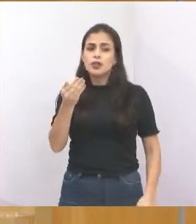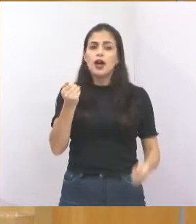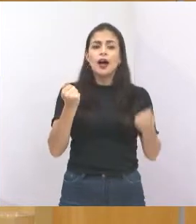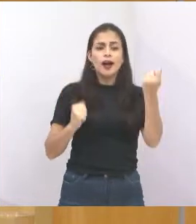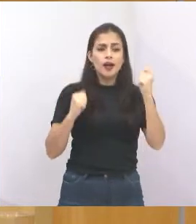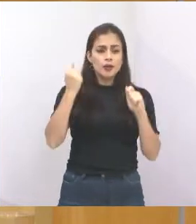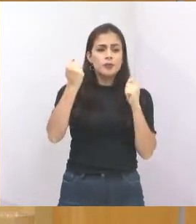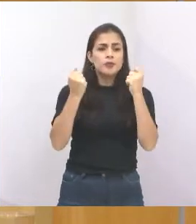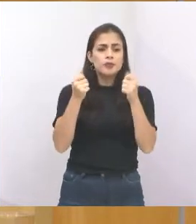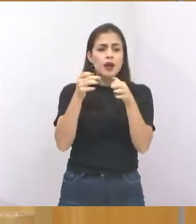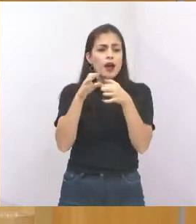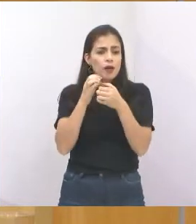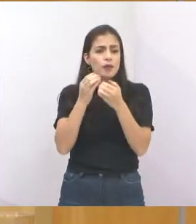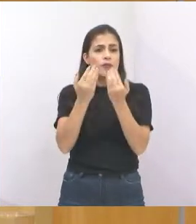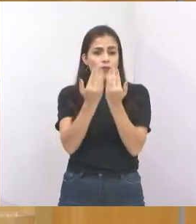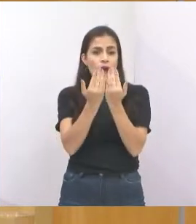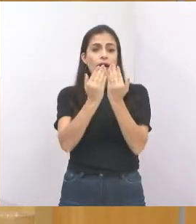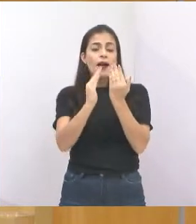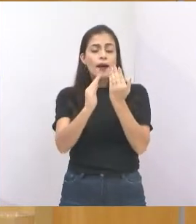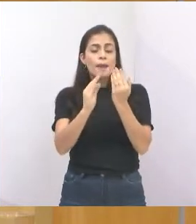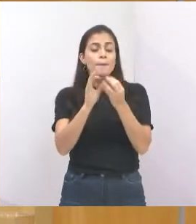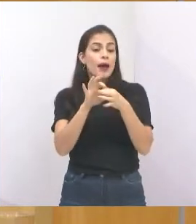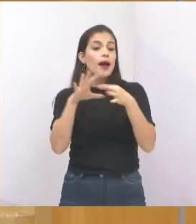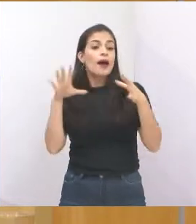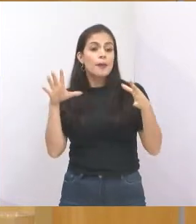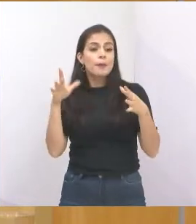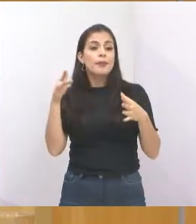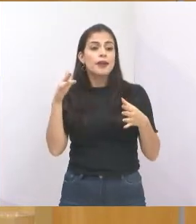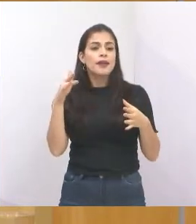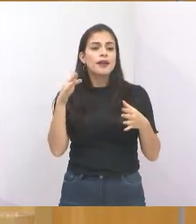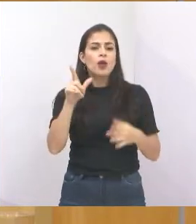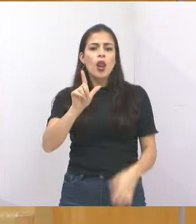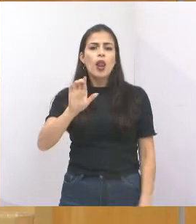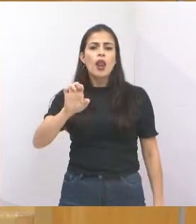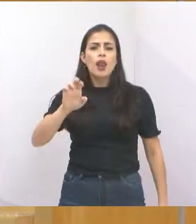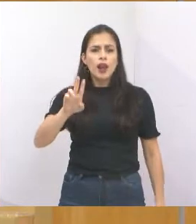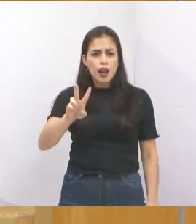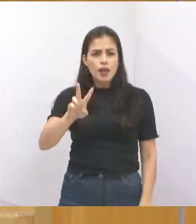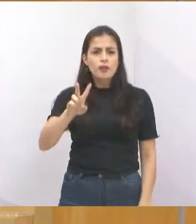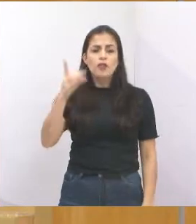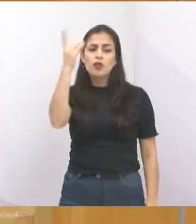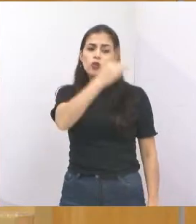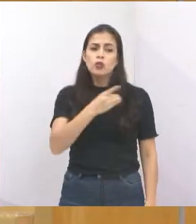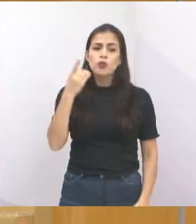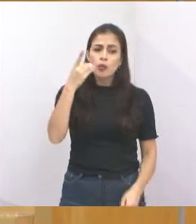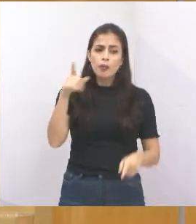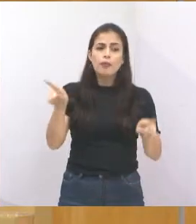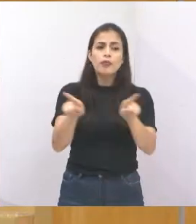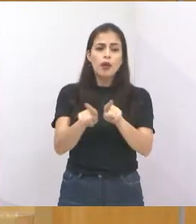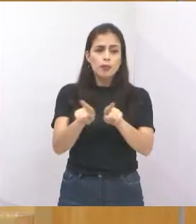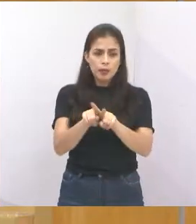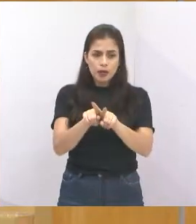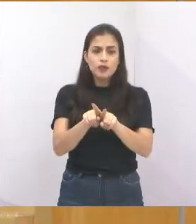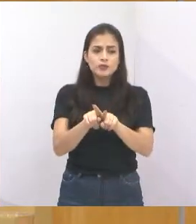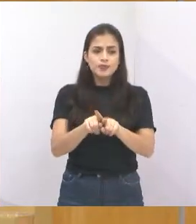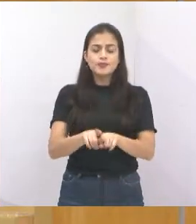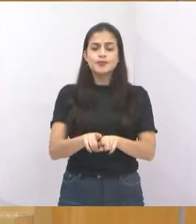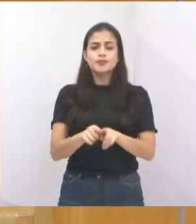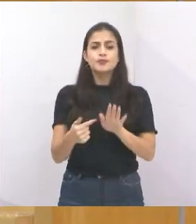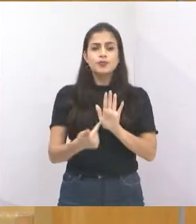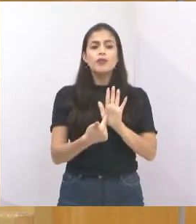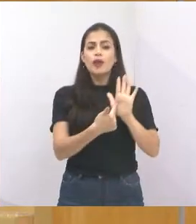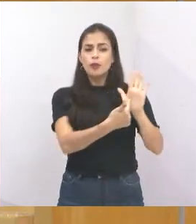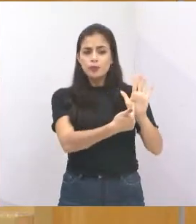vai passar Abrir esses leves aos domingos Tomaz temos aí uma arte confeccionado